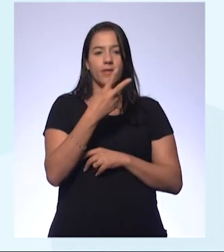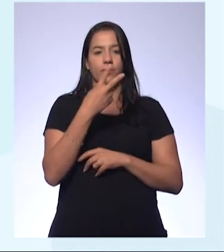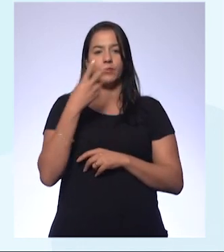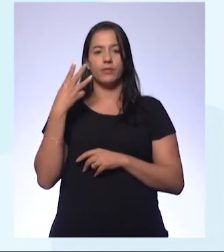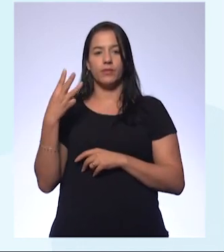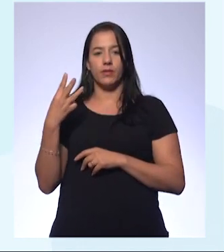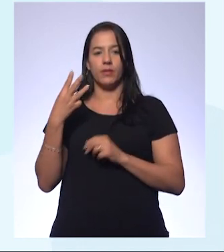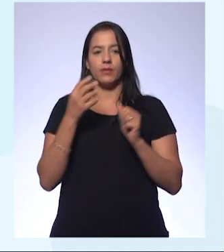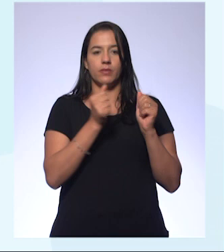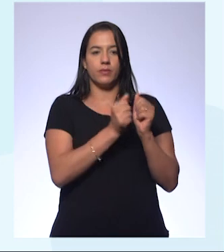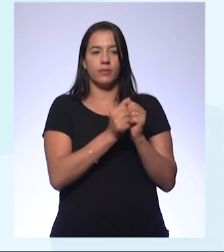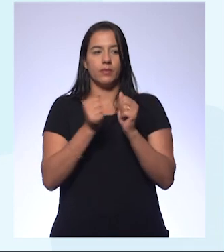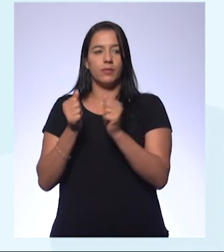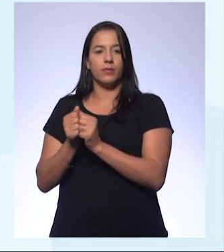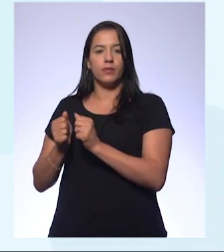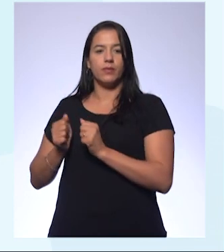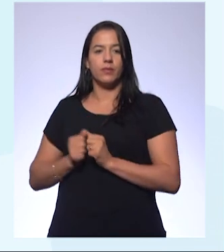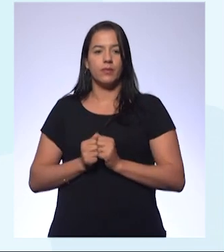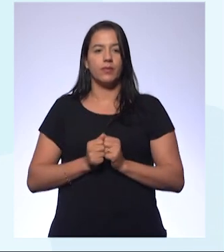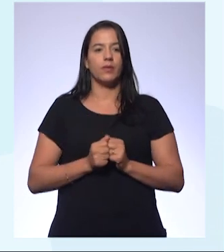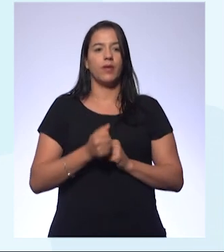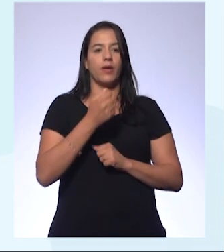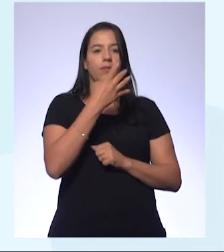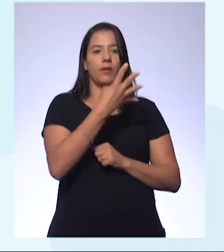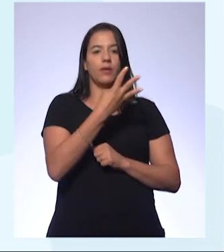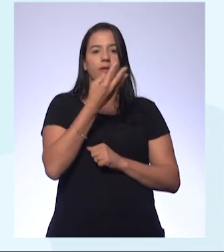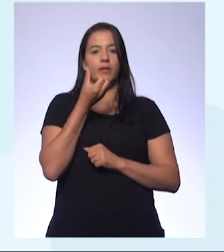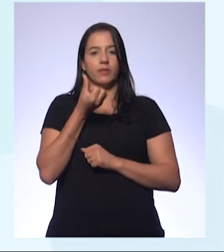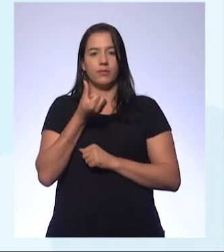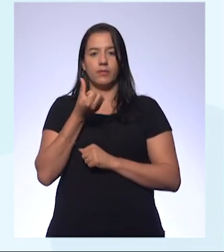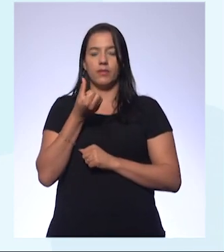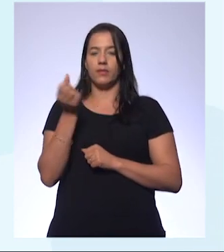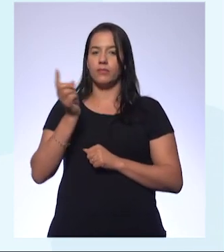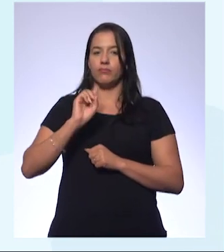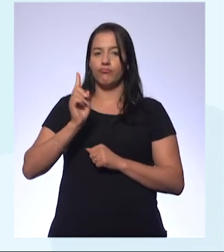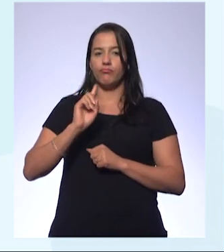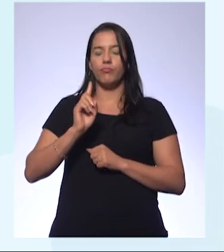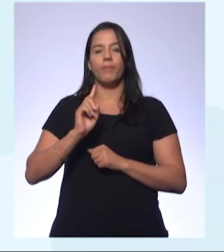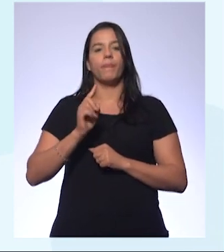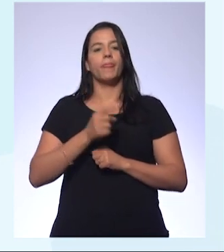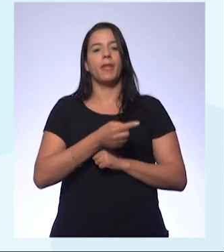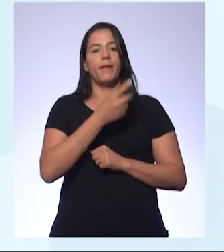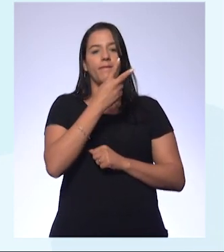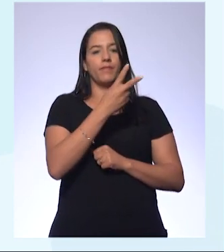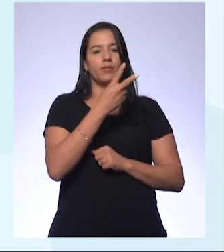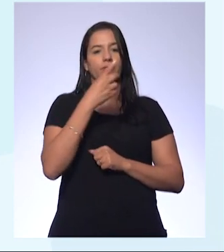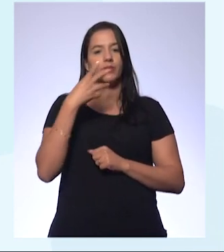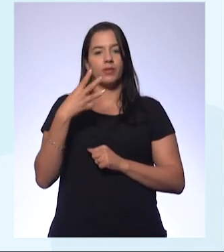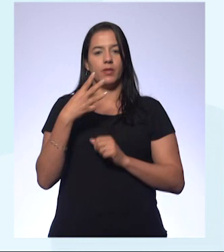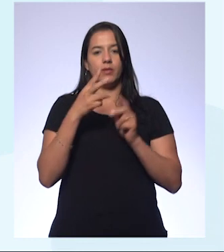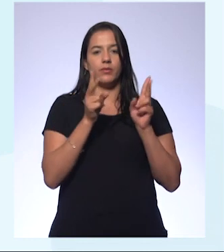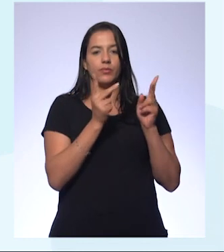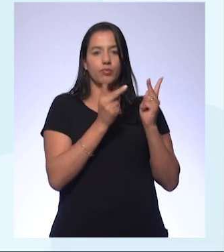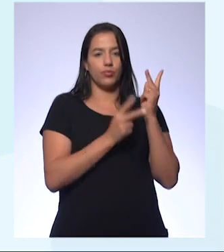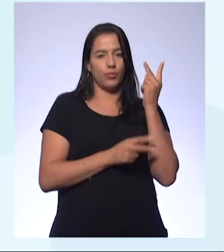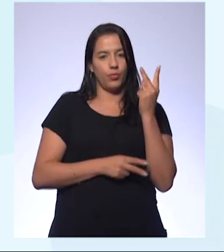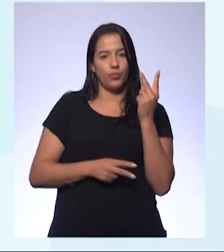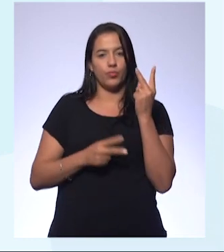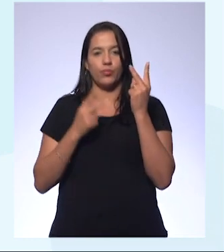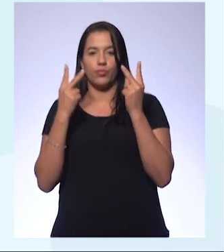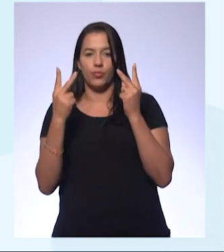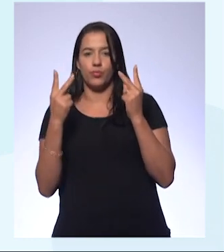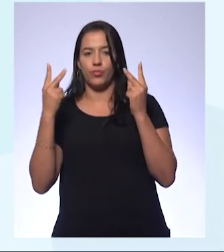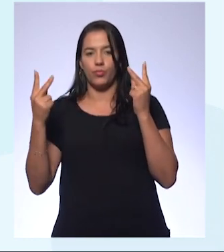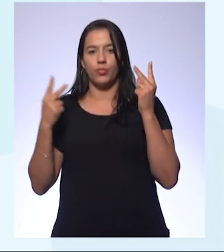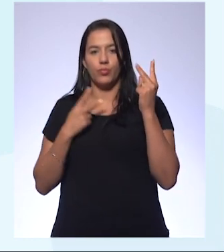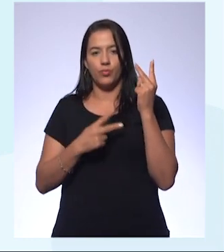pares. Então, não são 46 cromossomos diferentes entre si. São 23 pares, porque a gente recebeu um conjunto